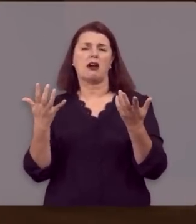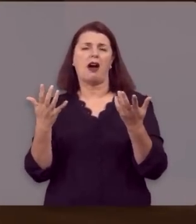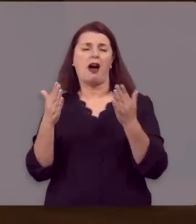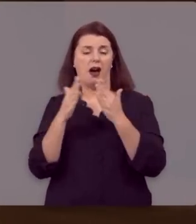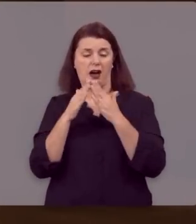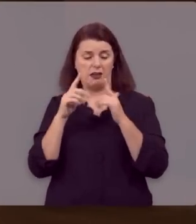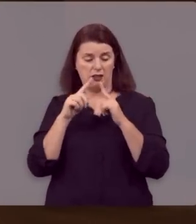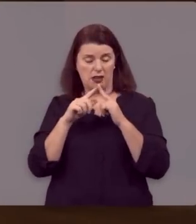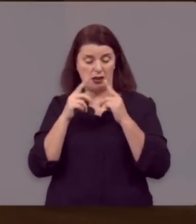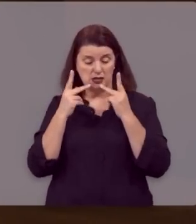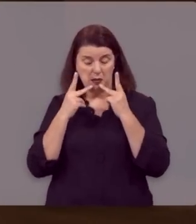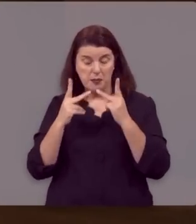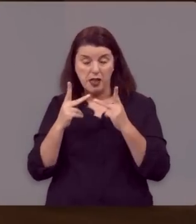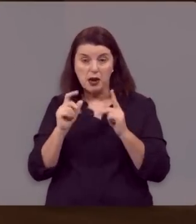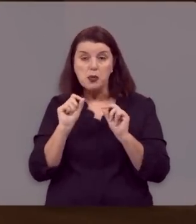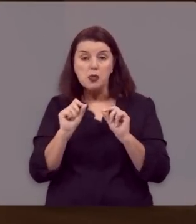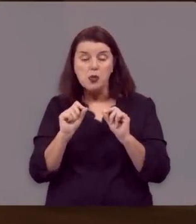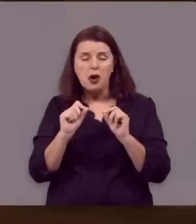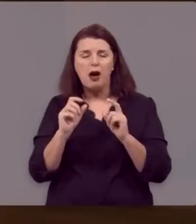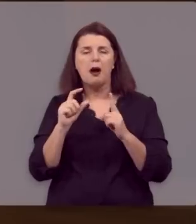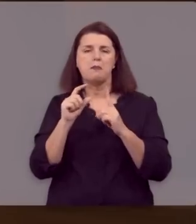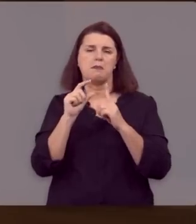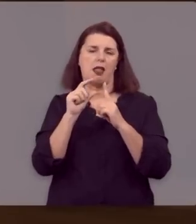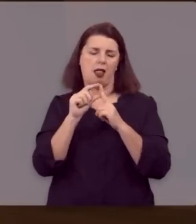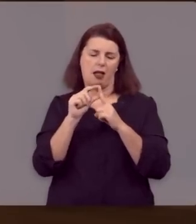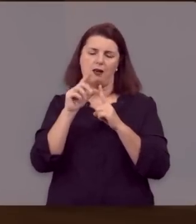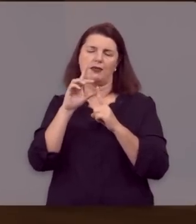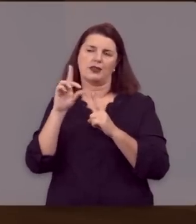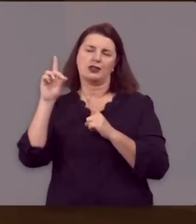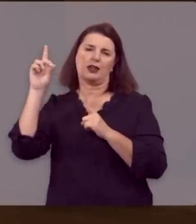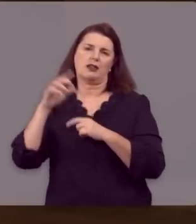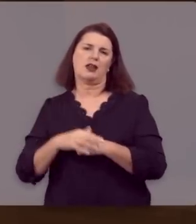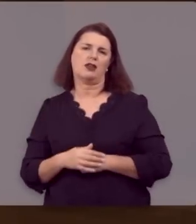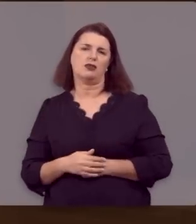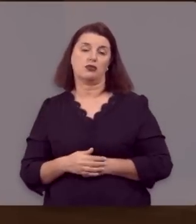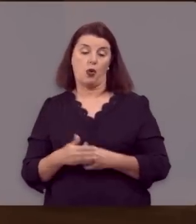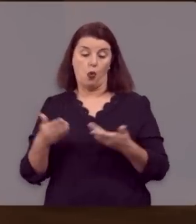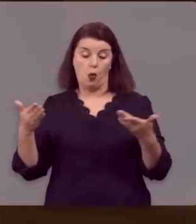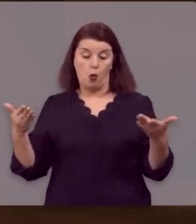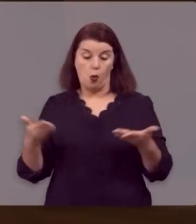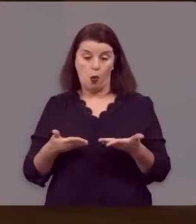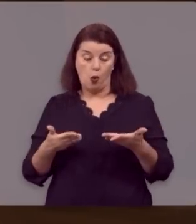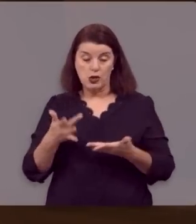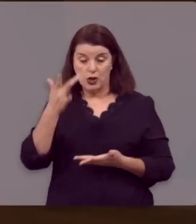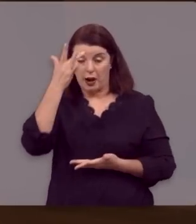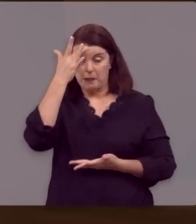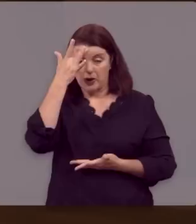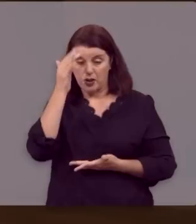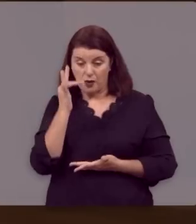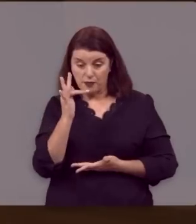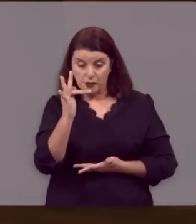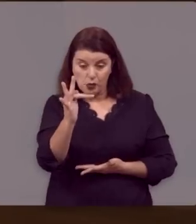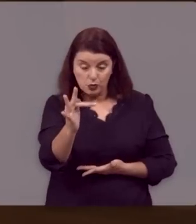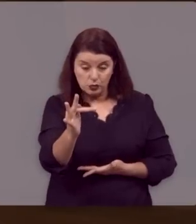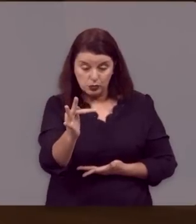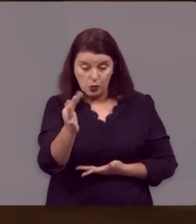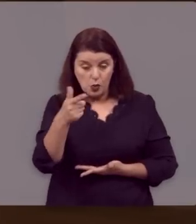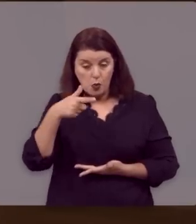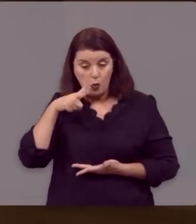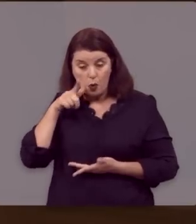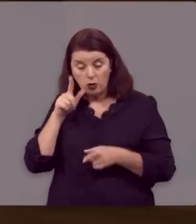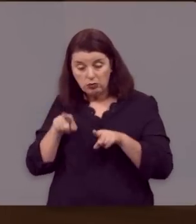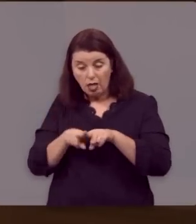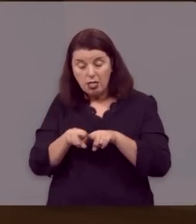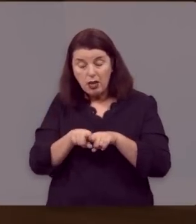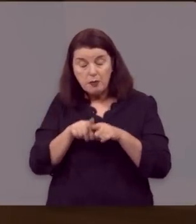ordem. A igreja prega a palavra de Deus. Ela foi atual ontem, ela é atual hoje, será atual